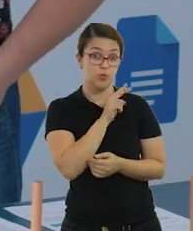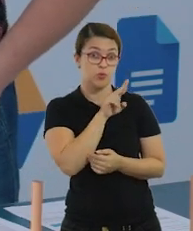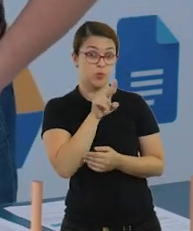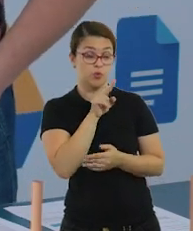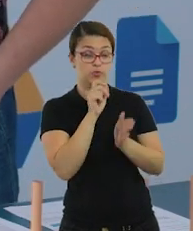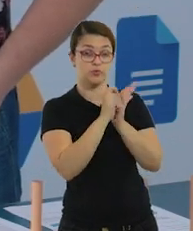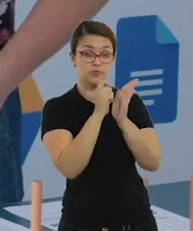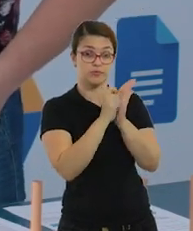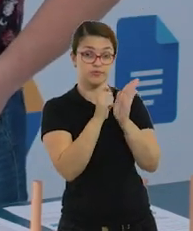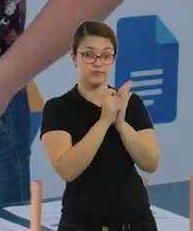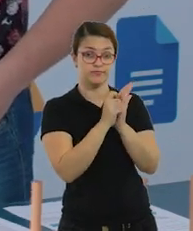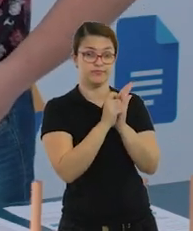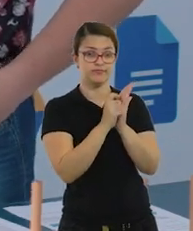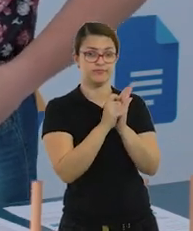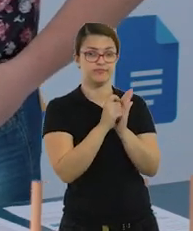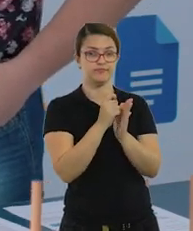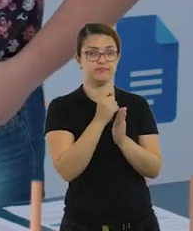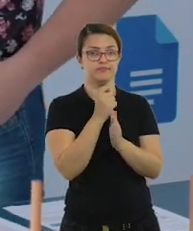número,